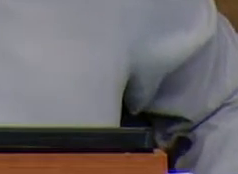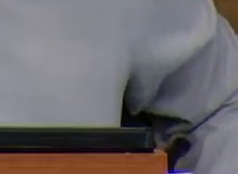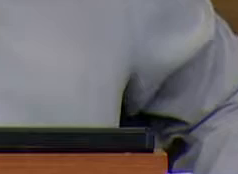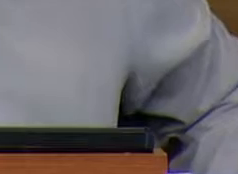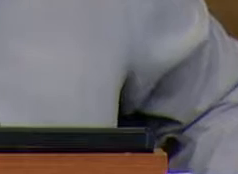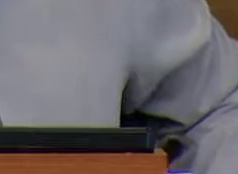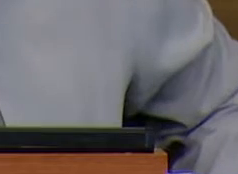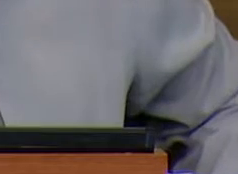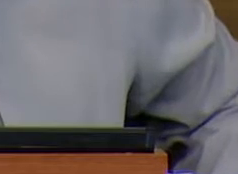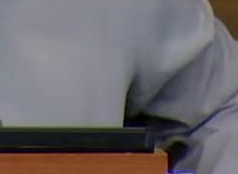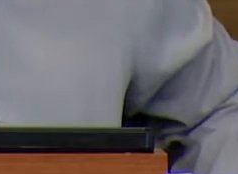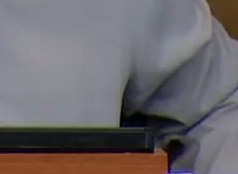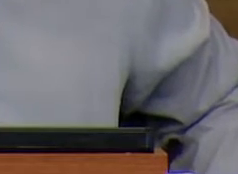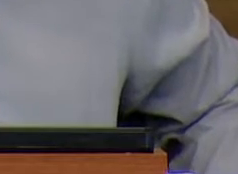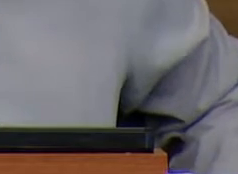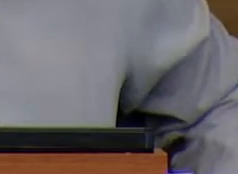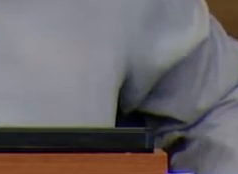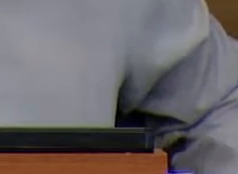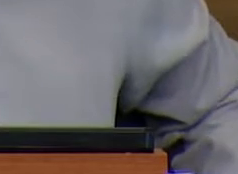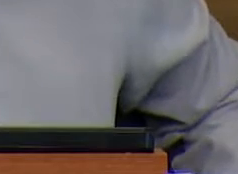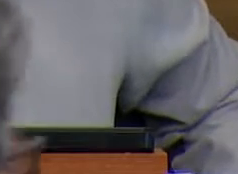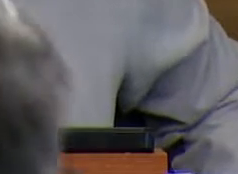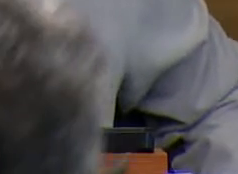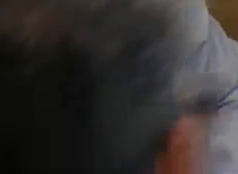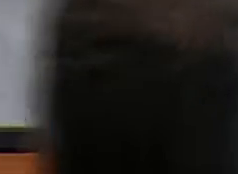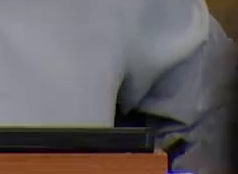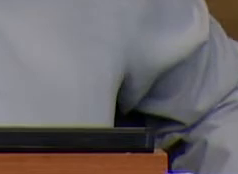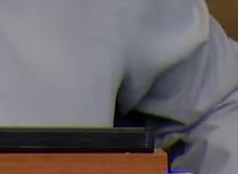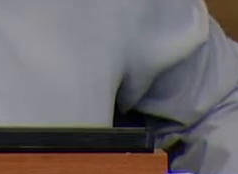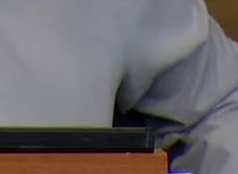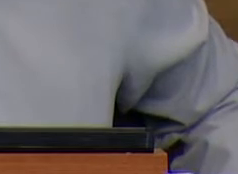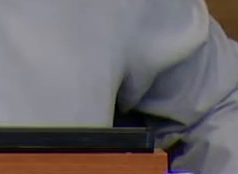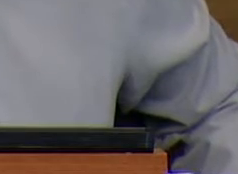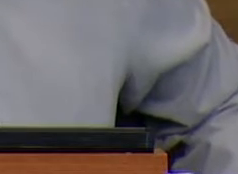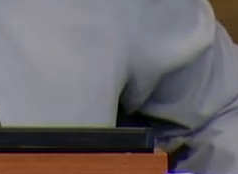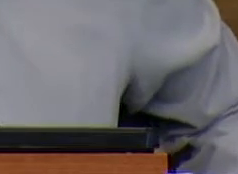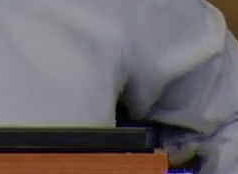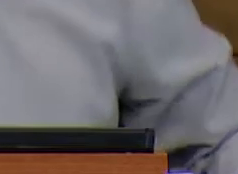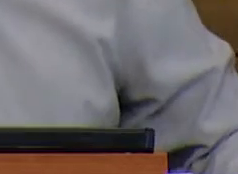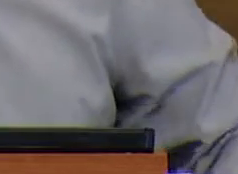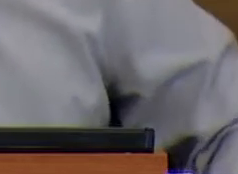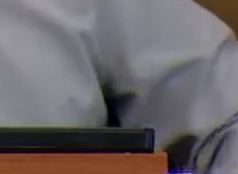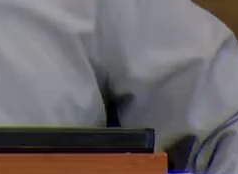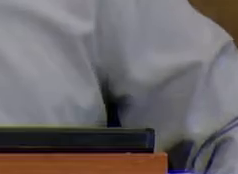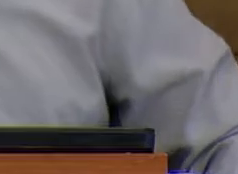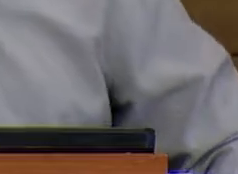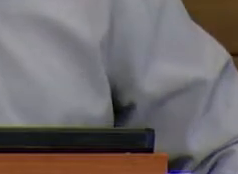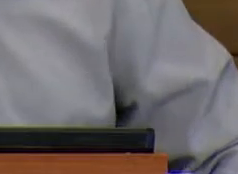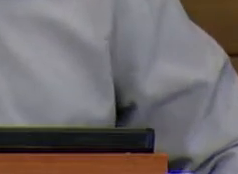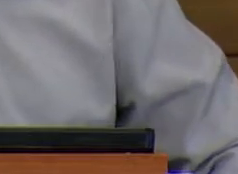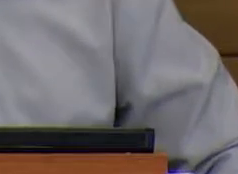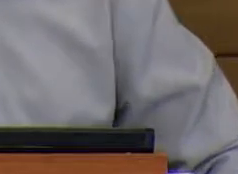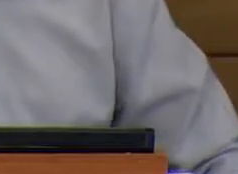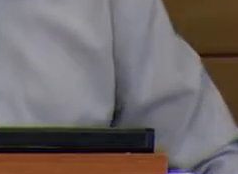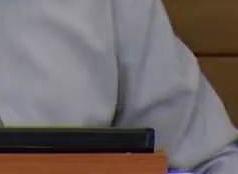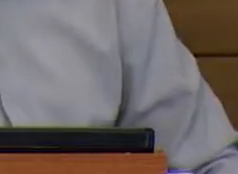Não. Então vem, Fausto Pérez, não está. É o Hudson, está à tua frente.